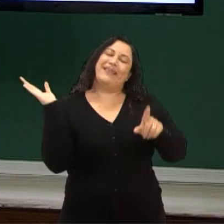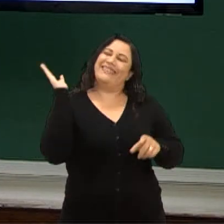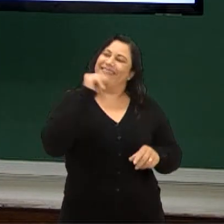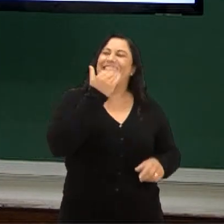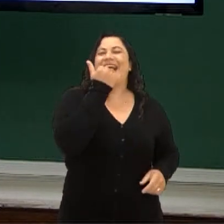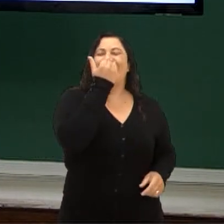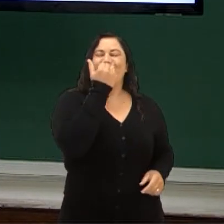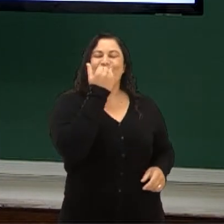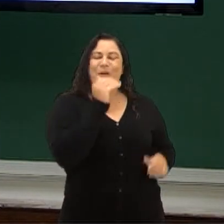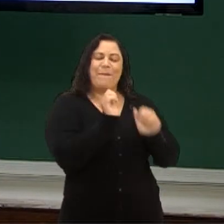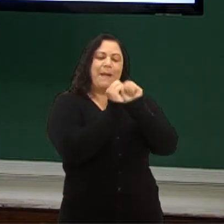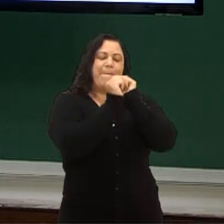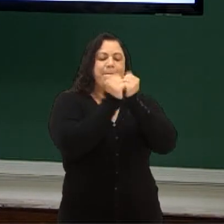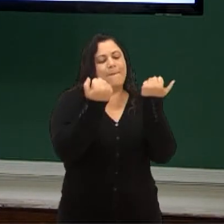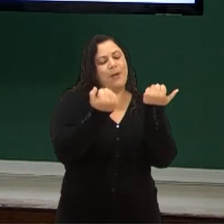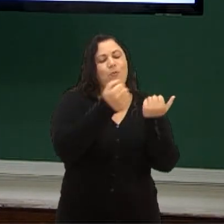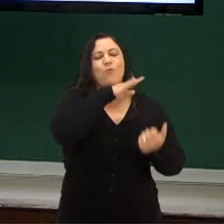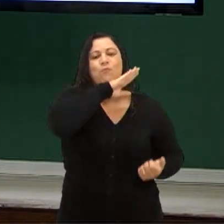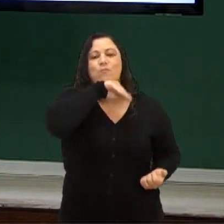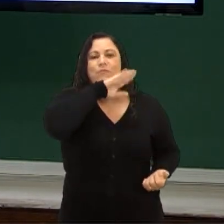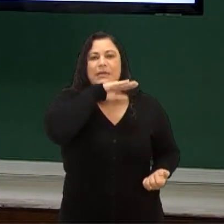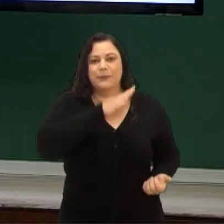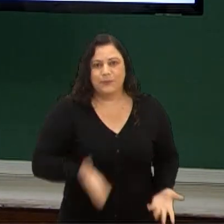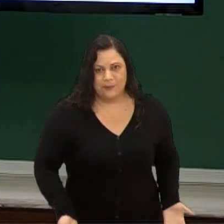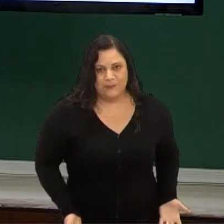só que curioso. Acha alguém para culpar, né?